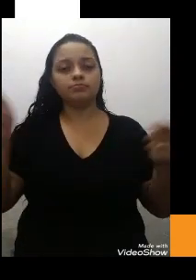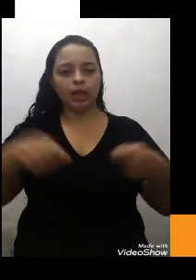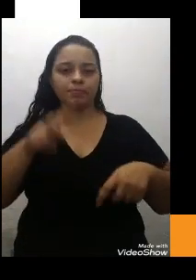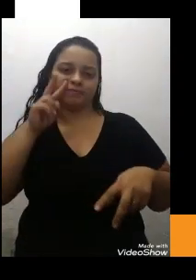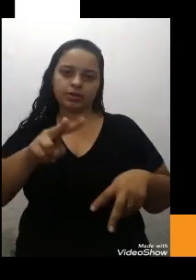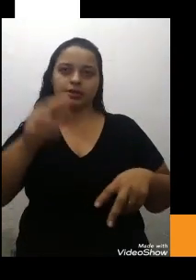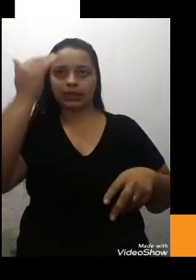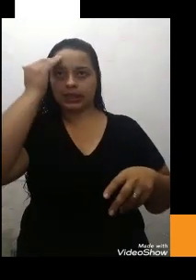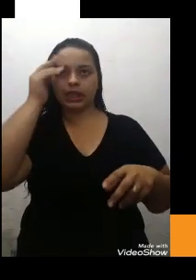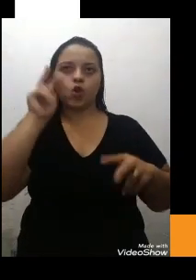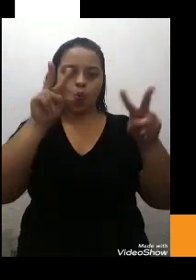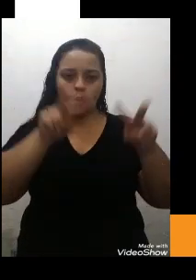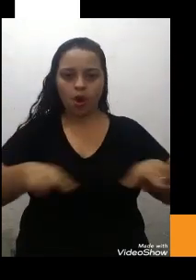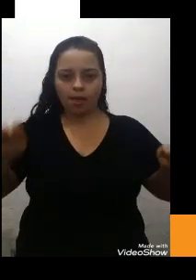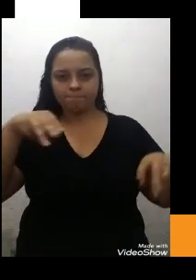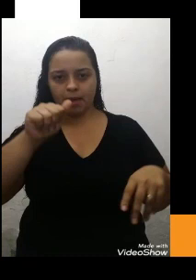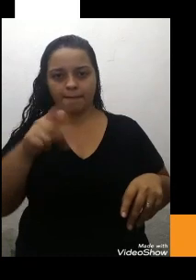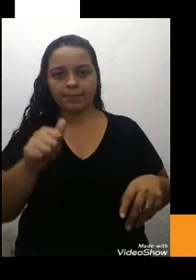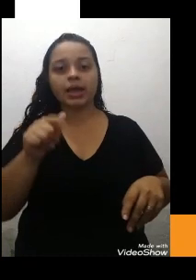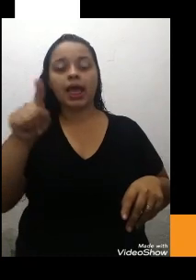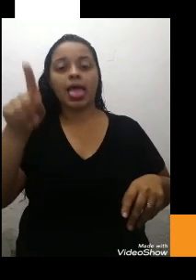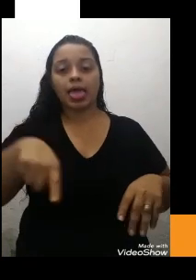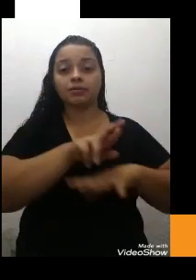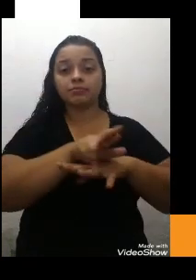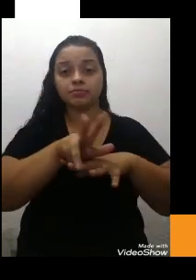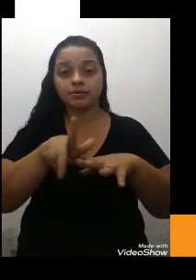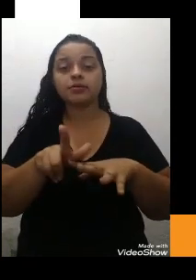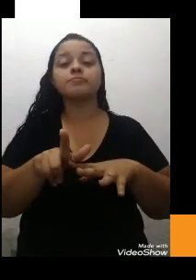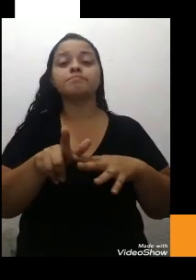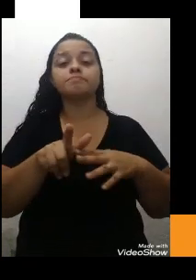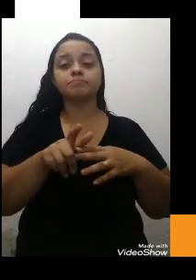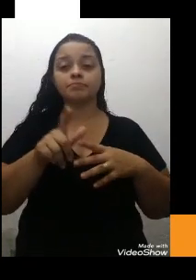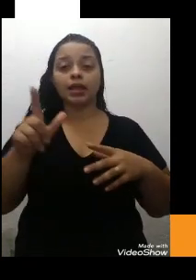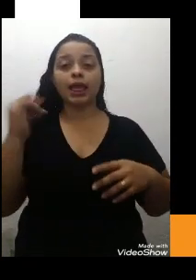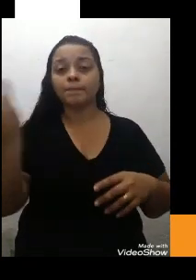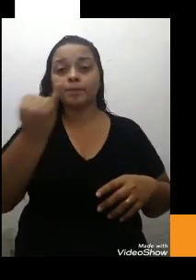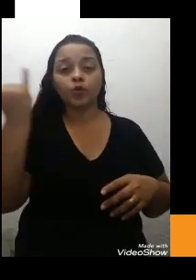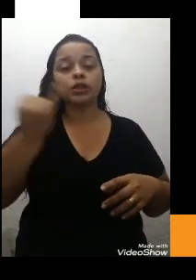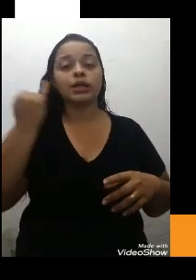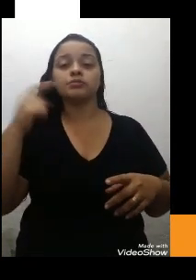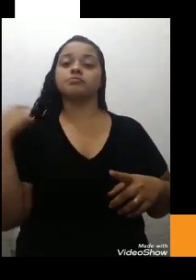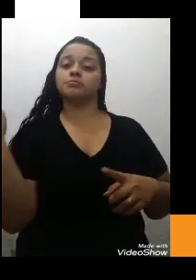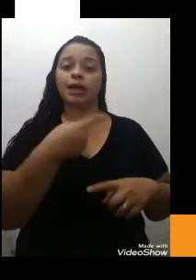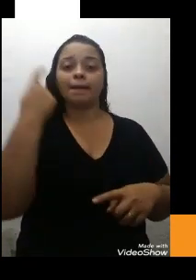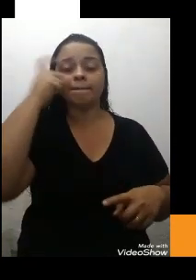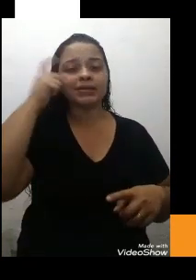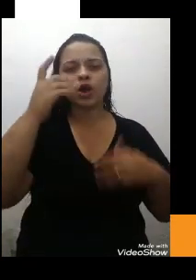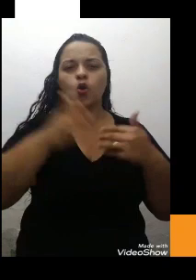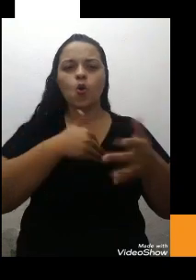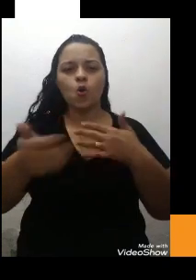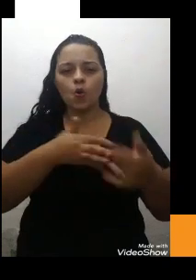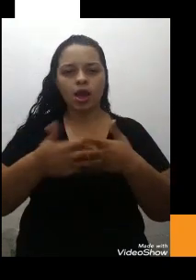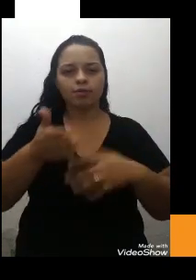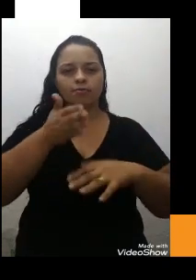mapa político, é uma diversidade que é importante para a gente pensar qualquer período histórico do